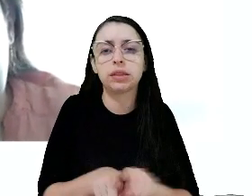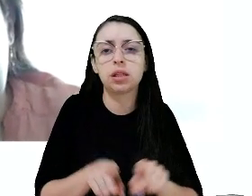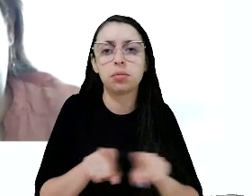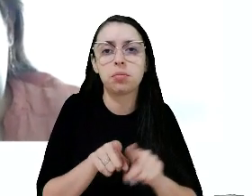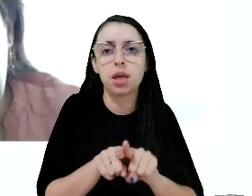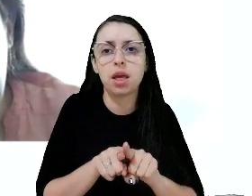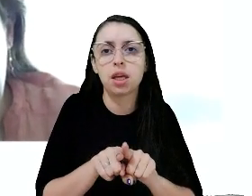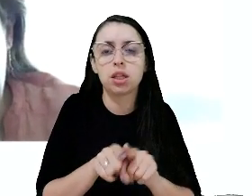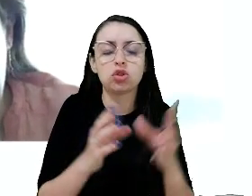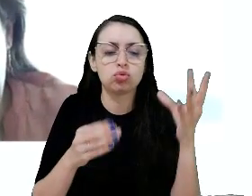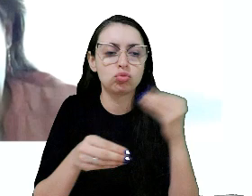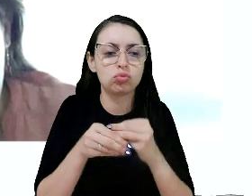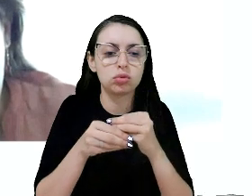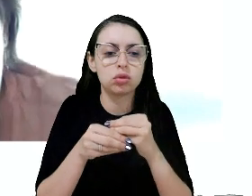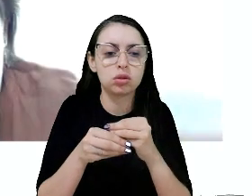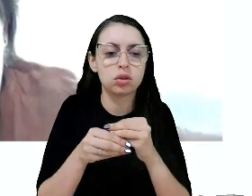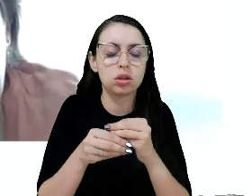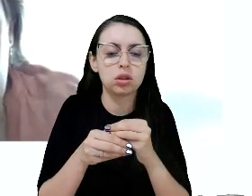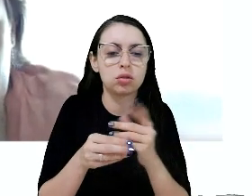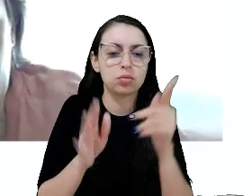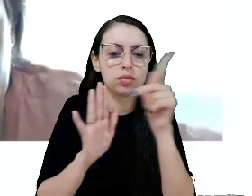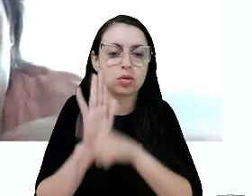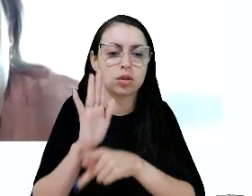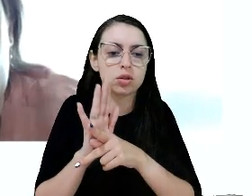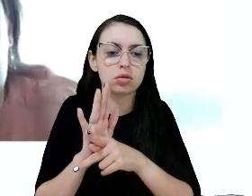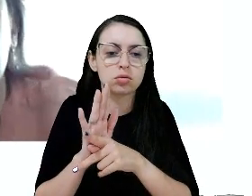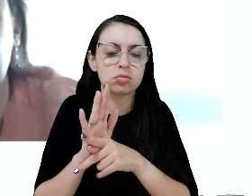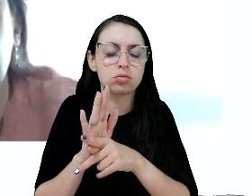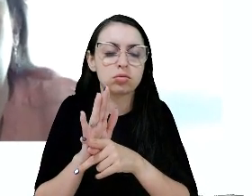É também integrante do